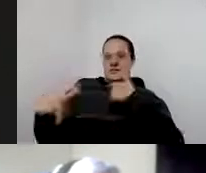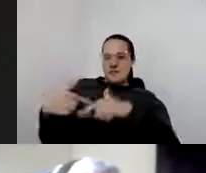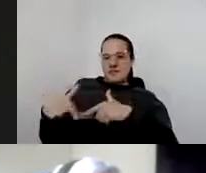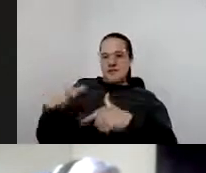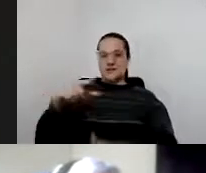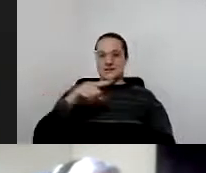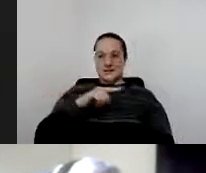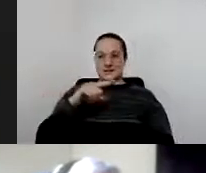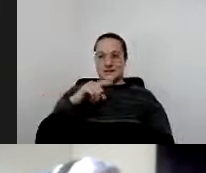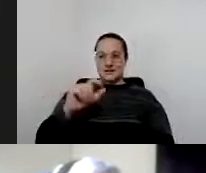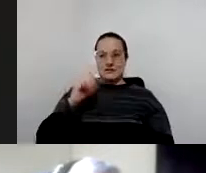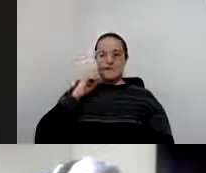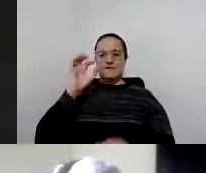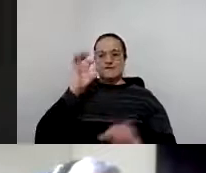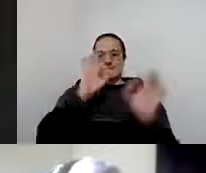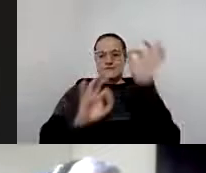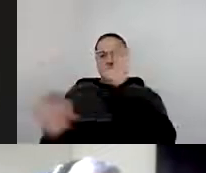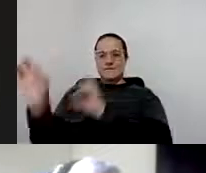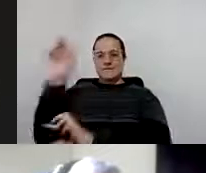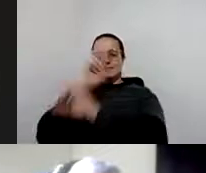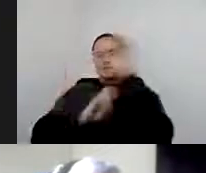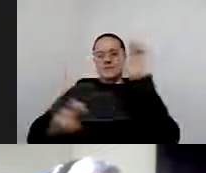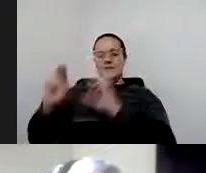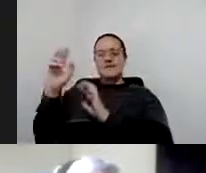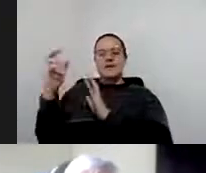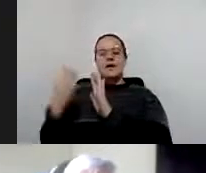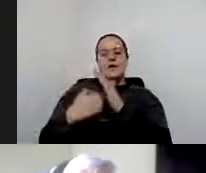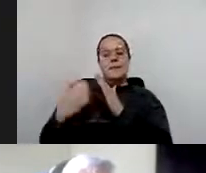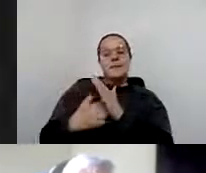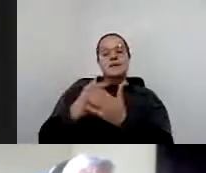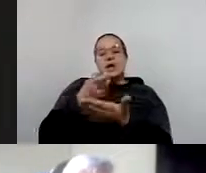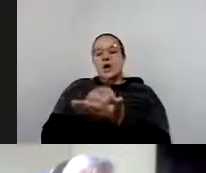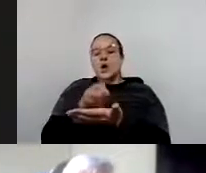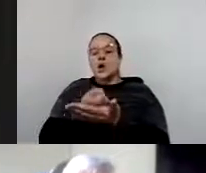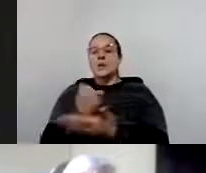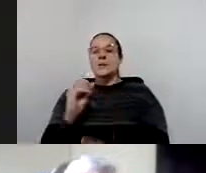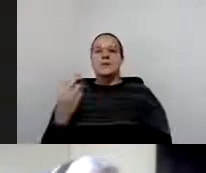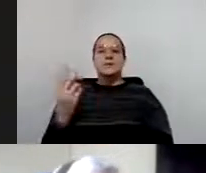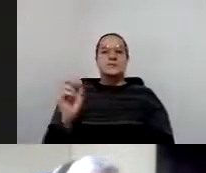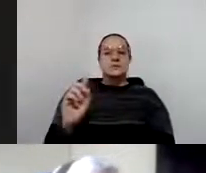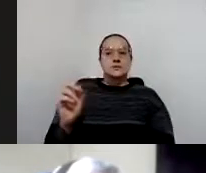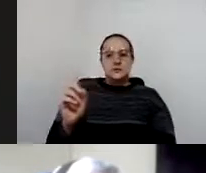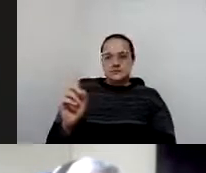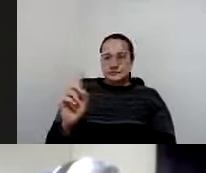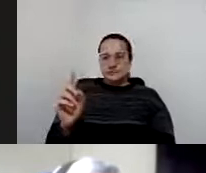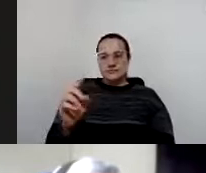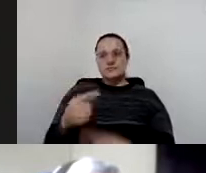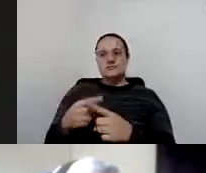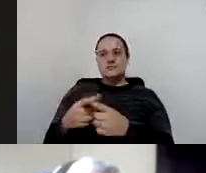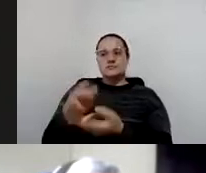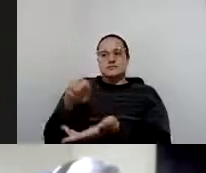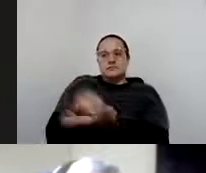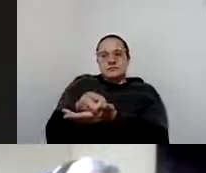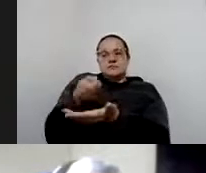observar, né, as empresas que estão aí cumprindo ou não a reserva legal, portanto, atuar pela efetiva inclusão das